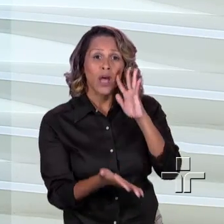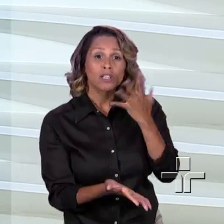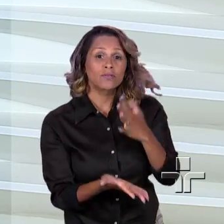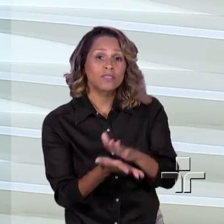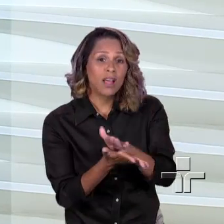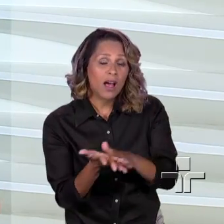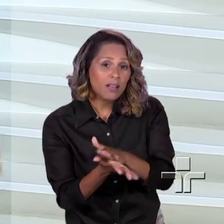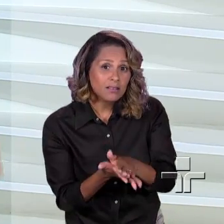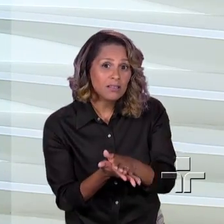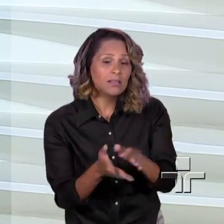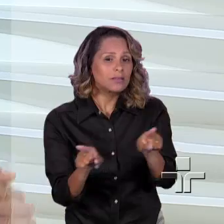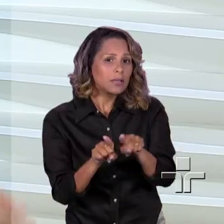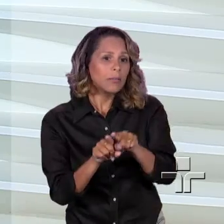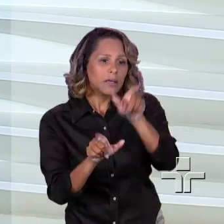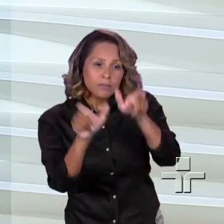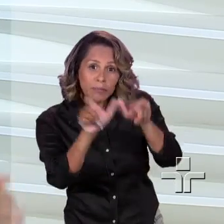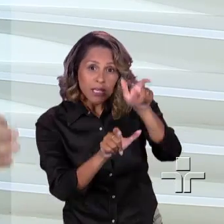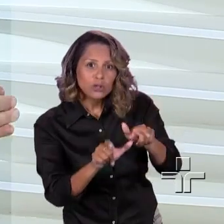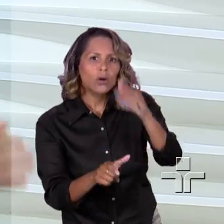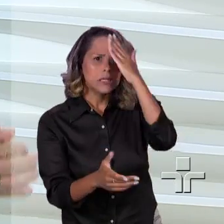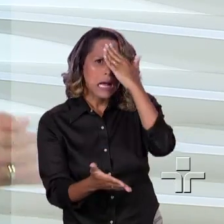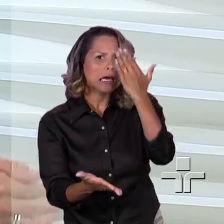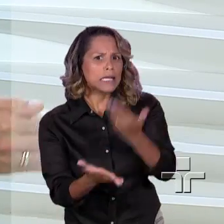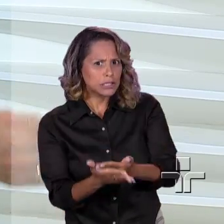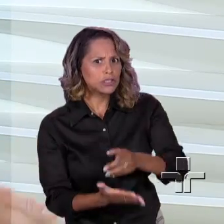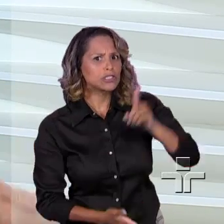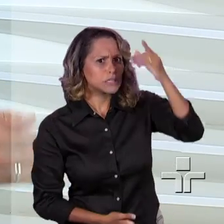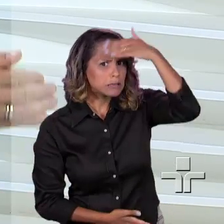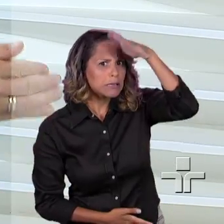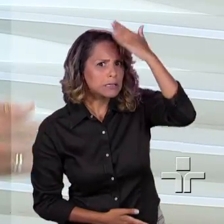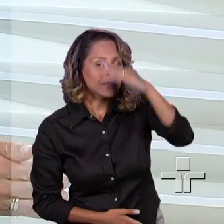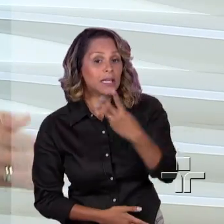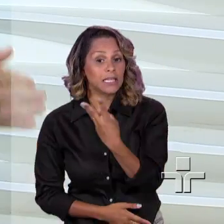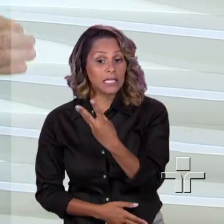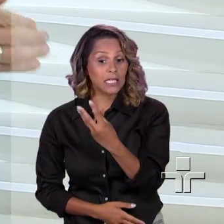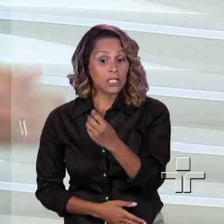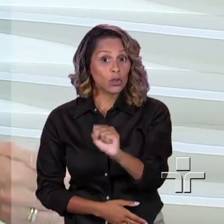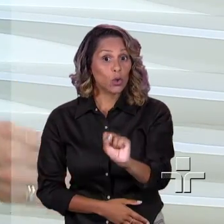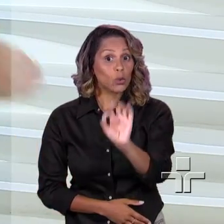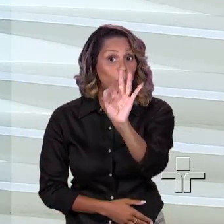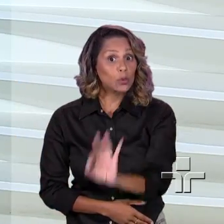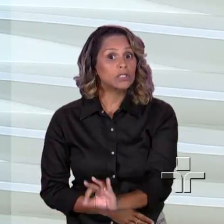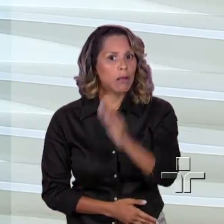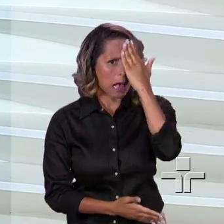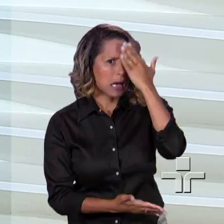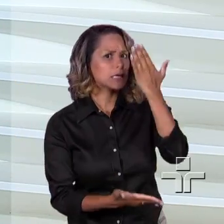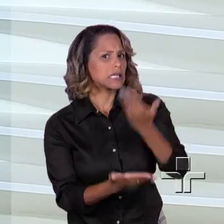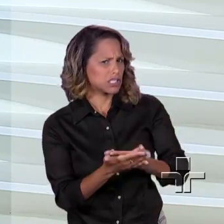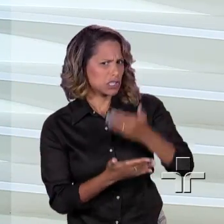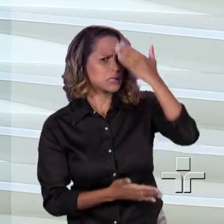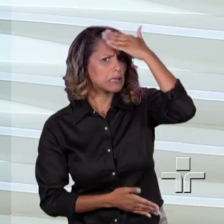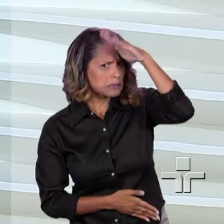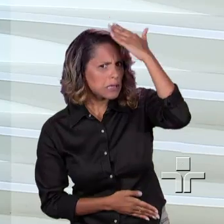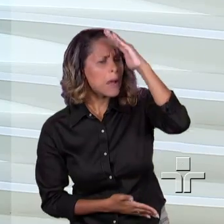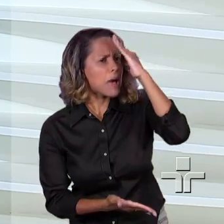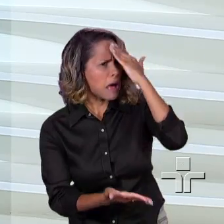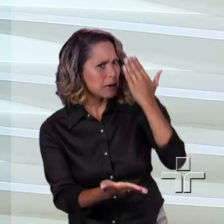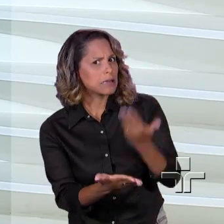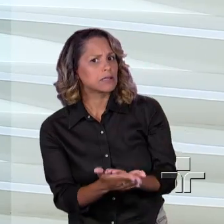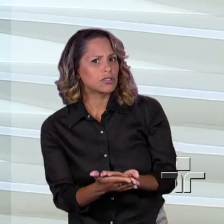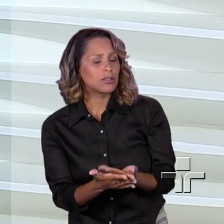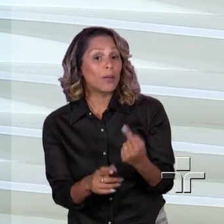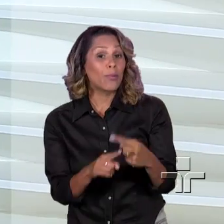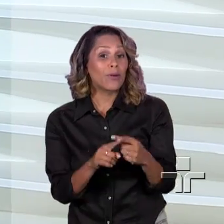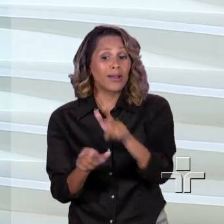acreditam nele. 38% da população americana ainda acredita nesse presidente. Então, porque são pessoas